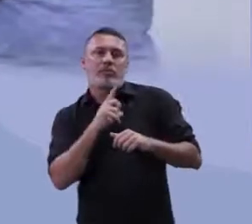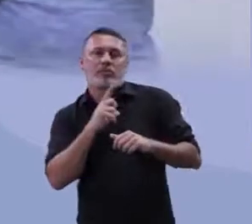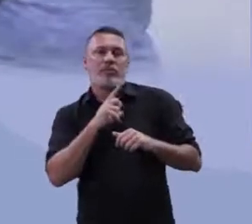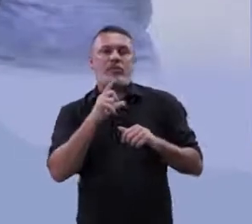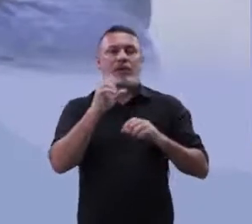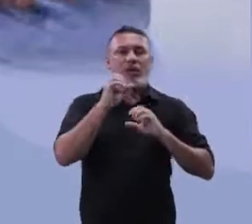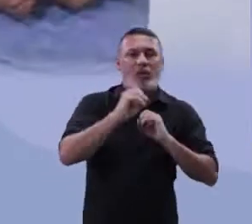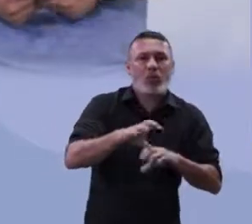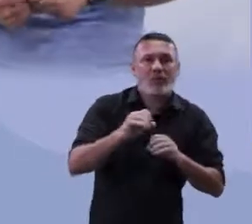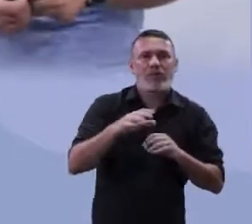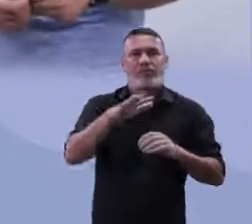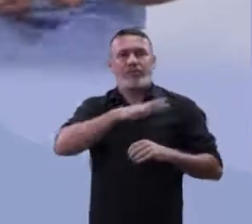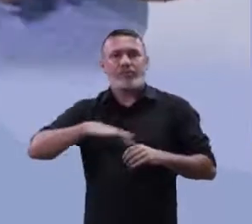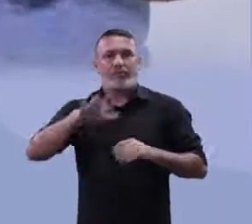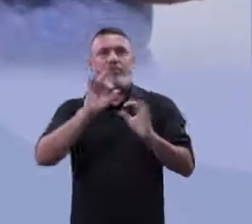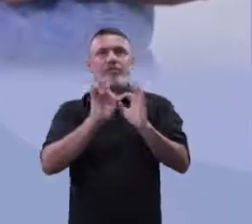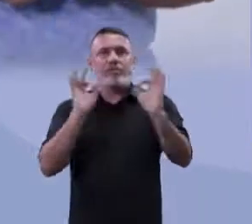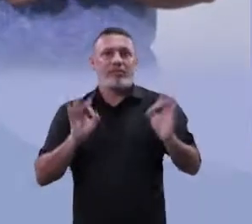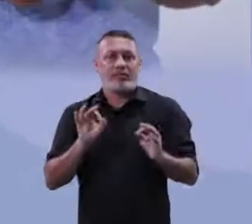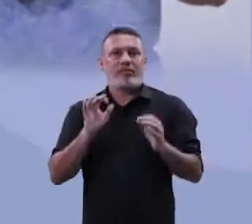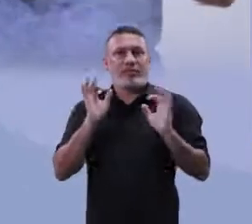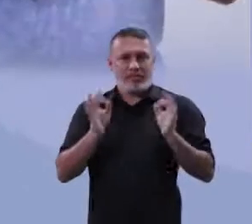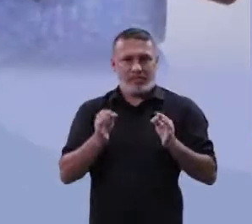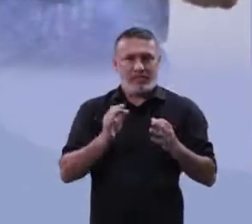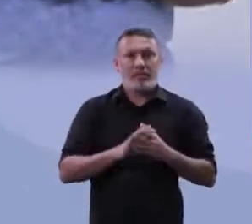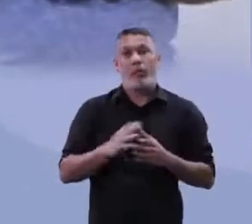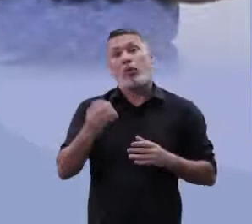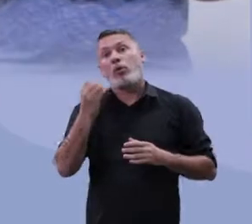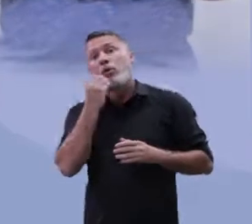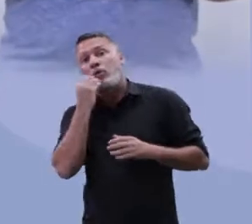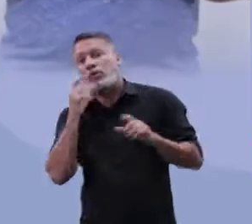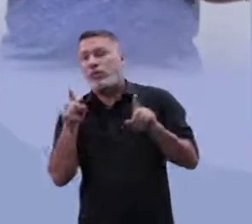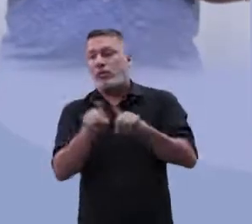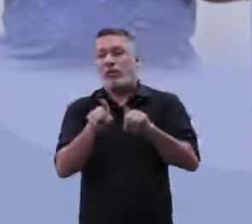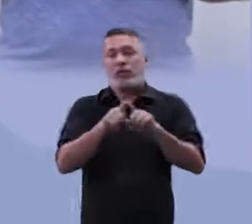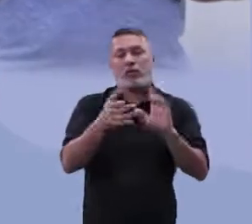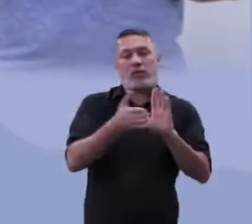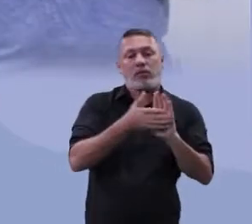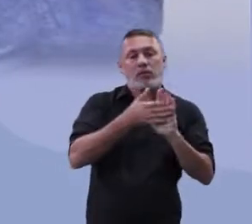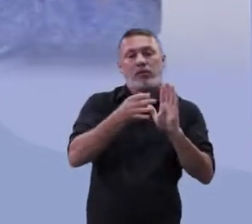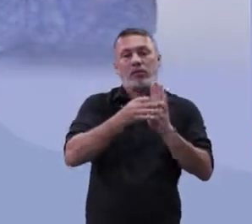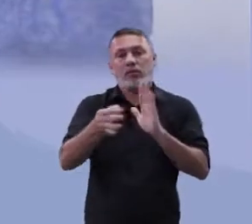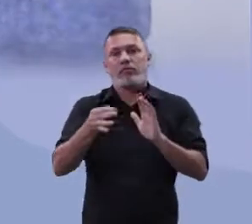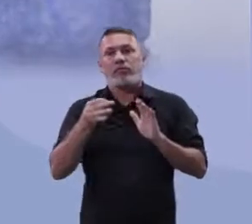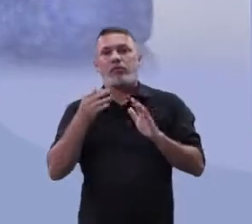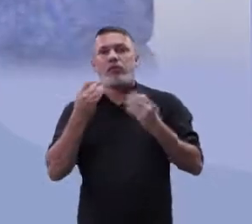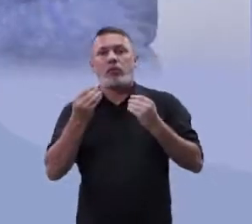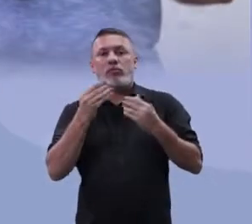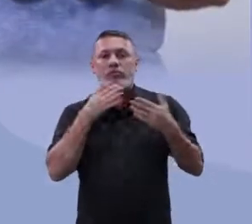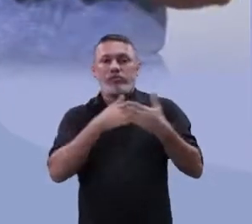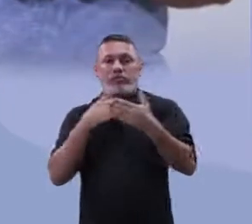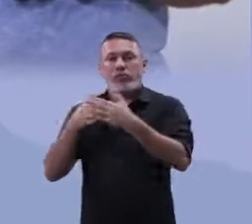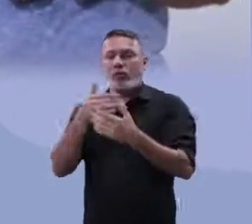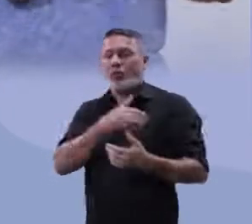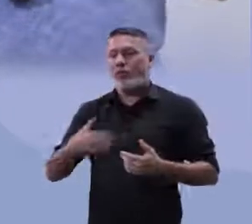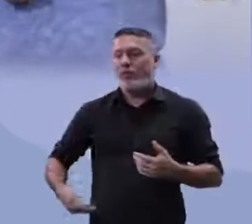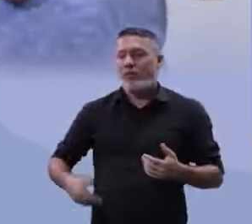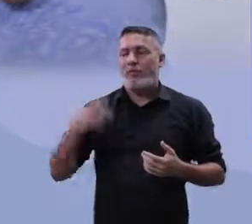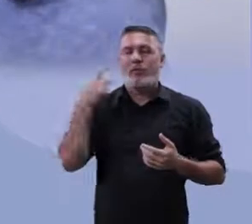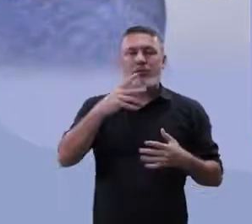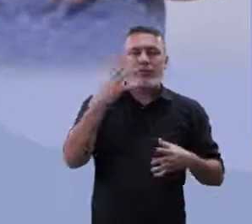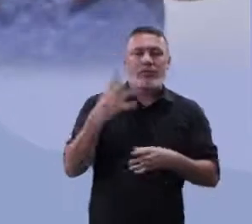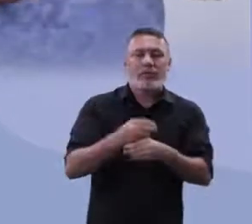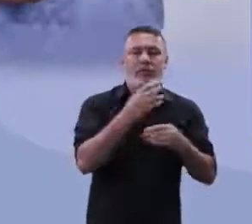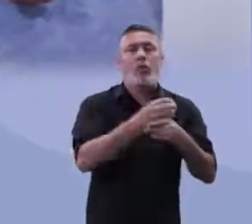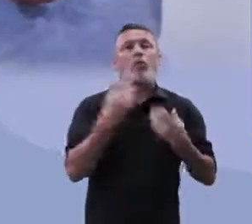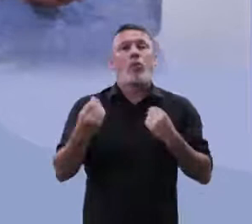que é educação à distância. E, obviamente, sobre a proposta de intervenção, a questão voltada para o governo, como